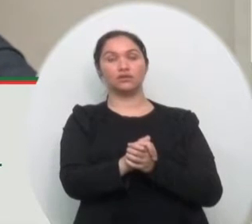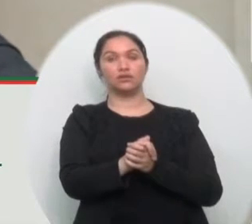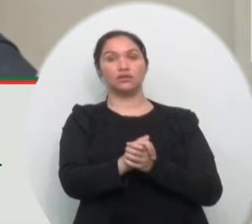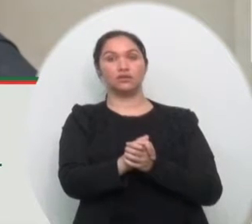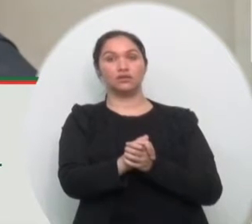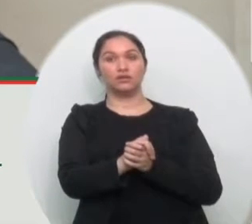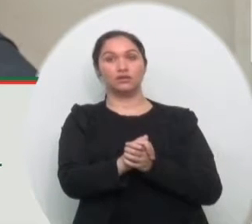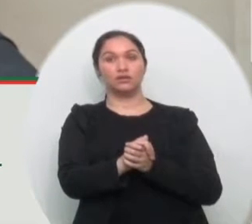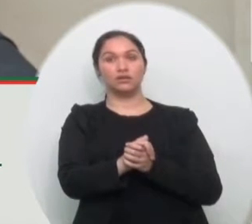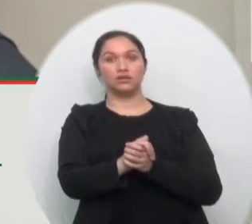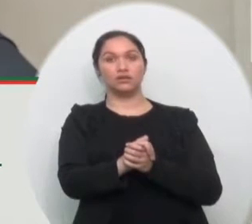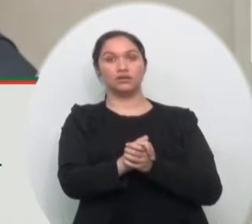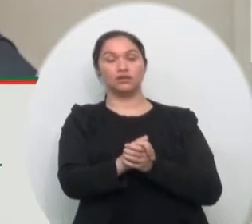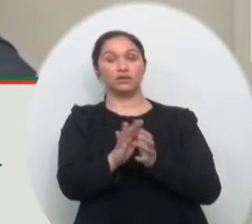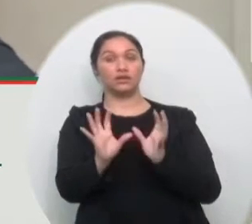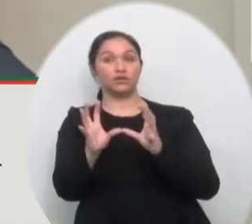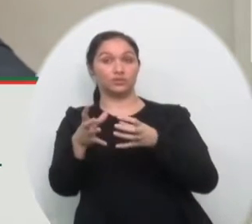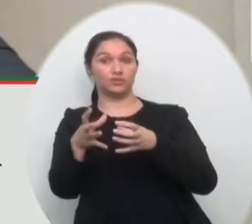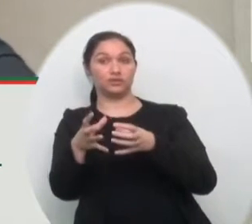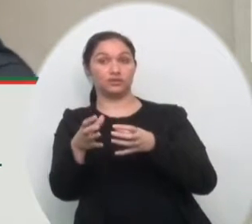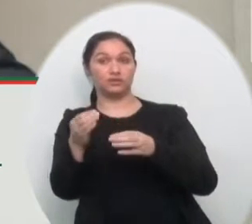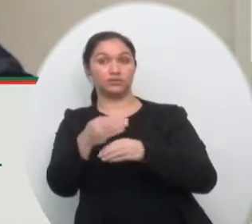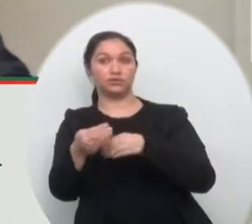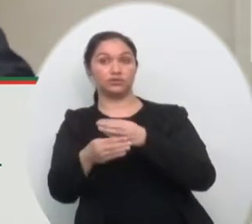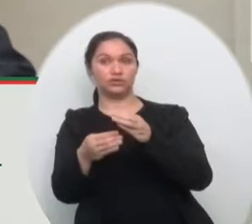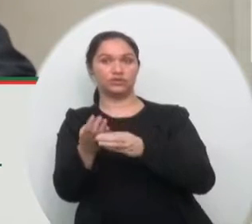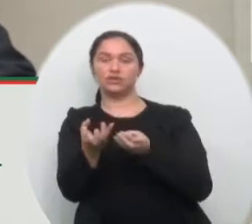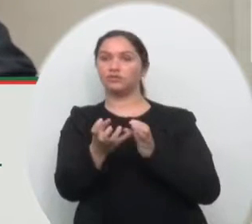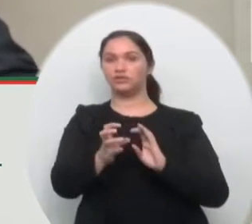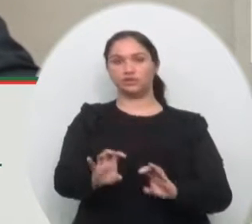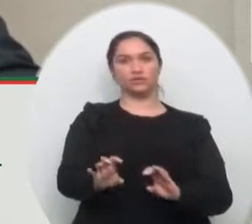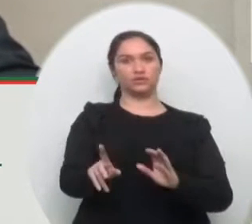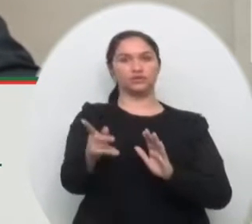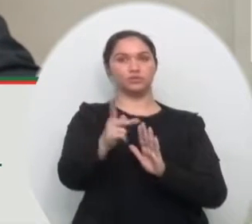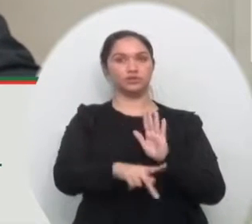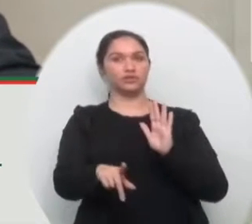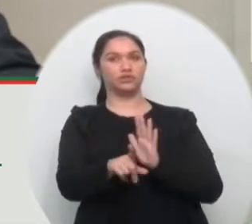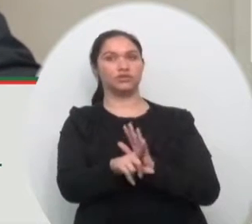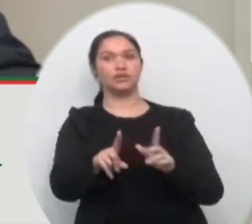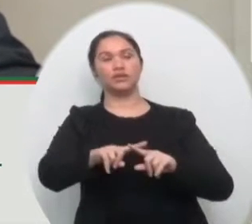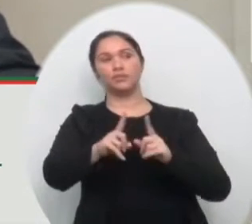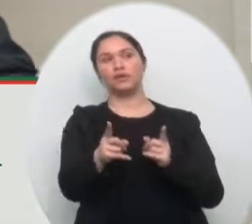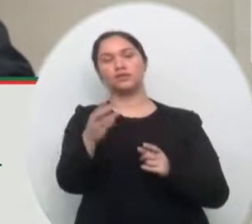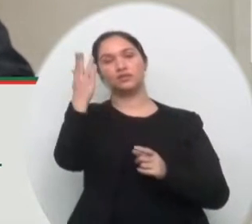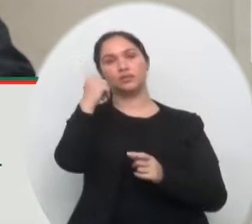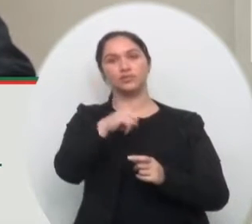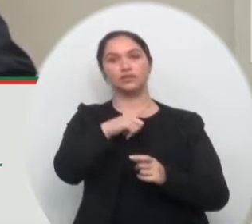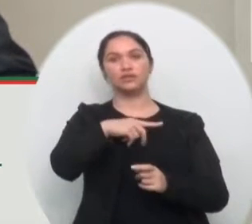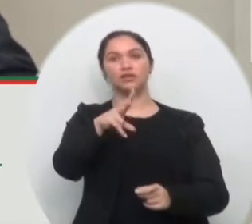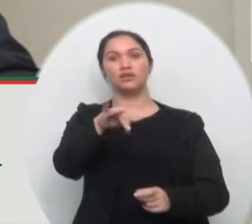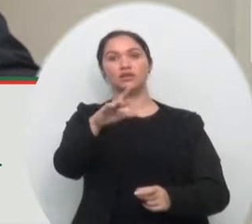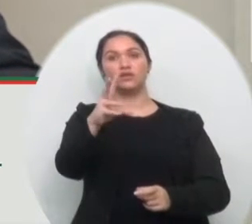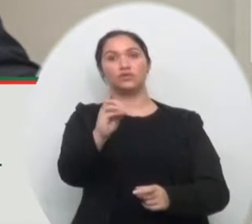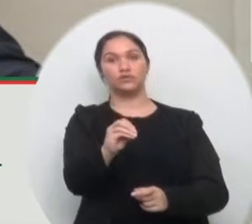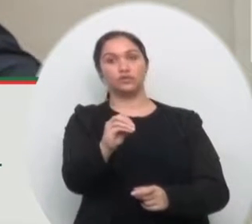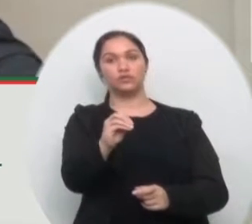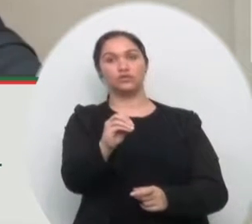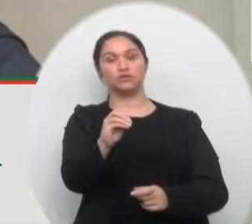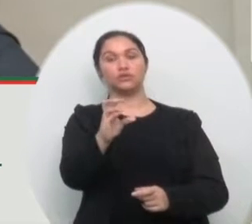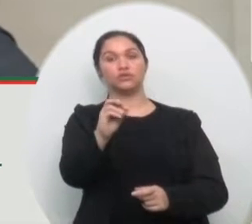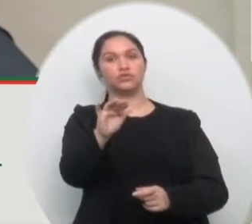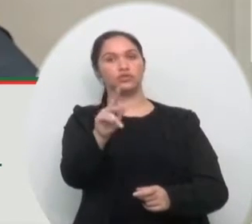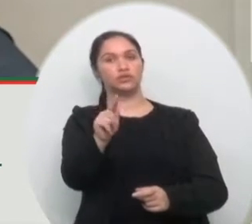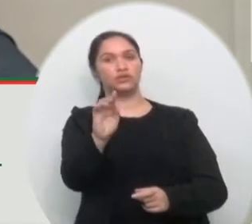votou contra o projeto, pelo fato do vício de origem, talvez, mas aqui temos que ressaltar o mérito do projeto. Então, o